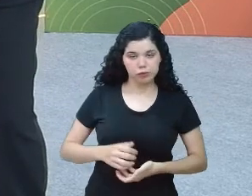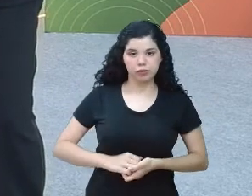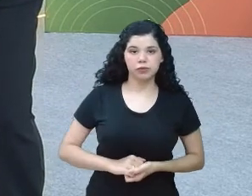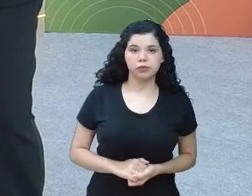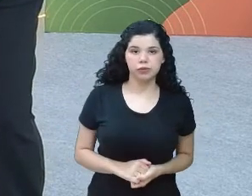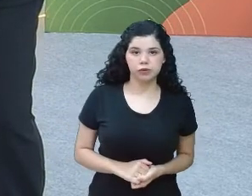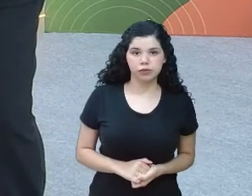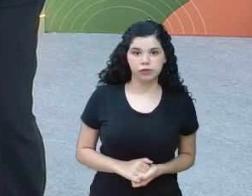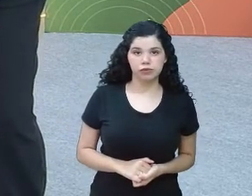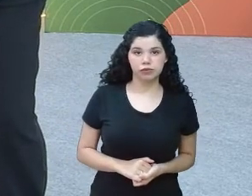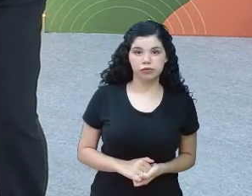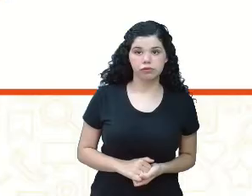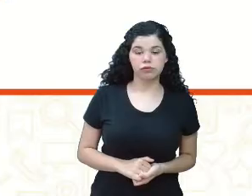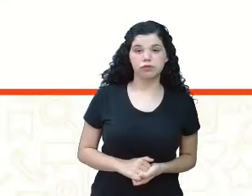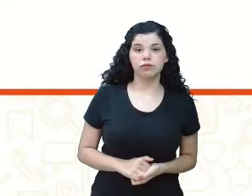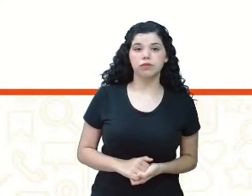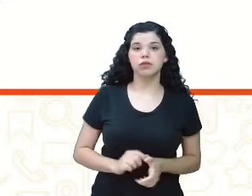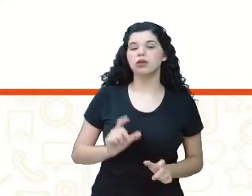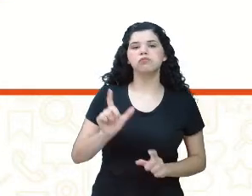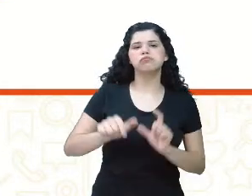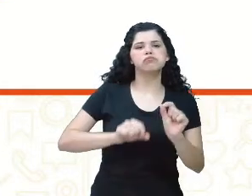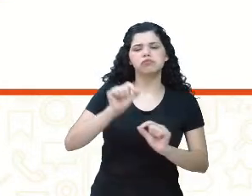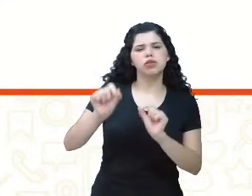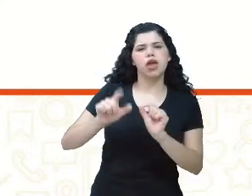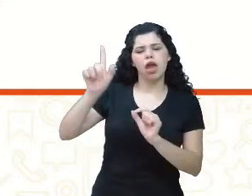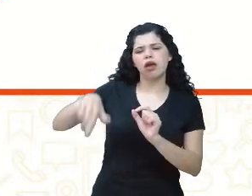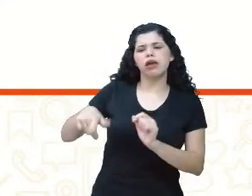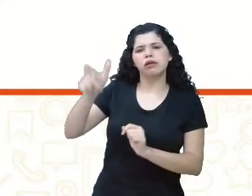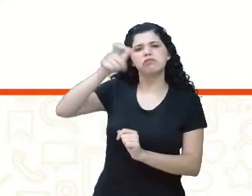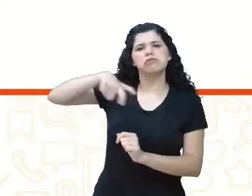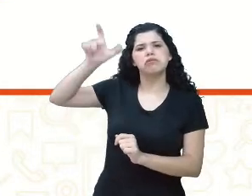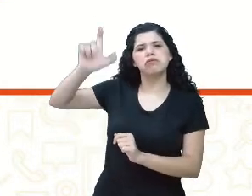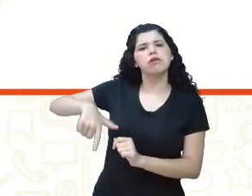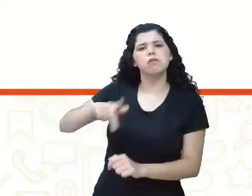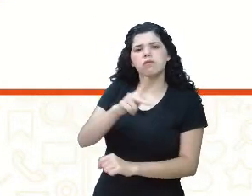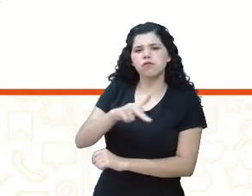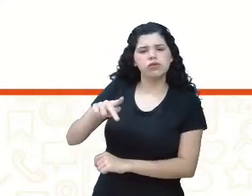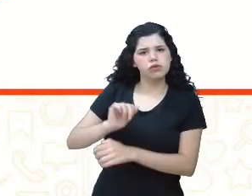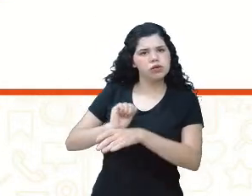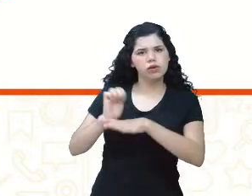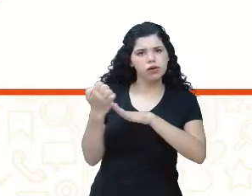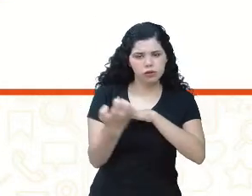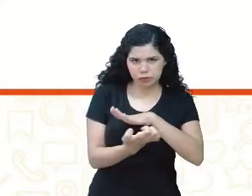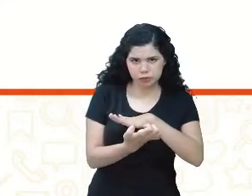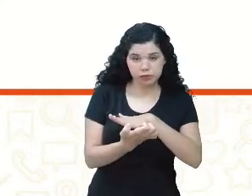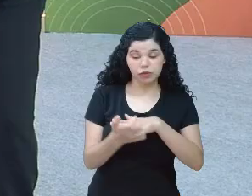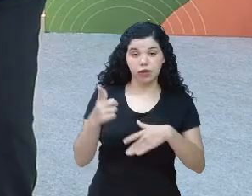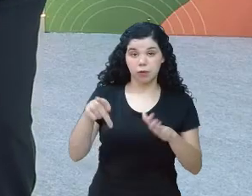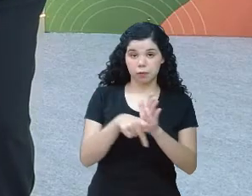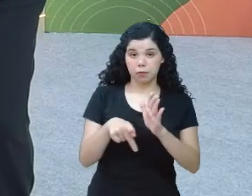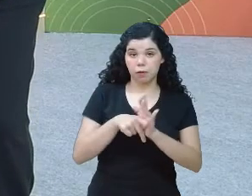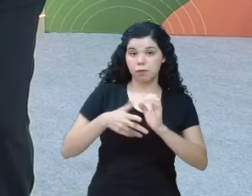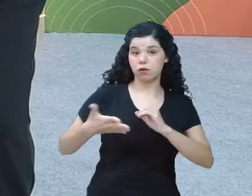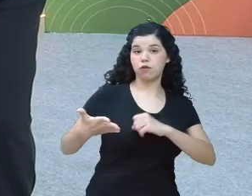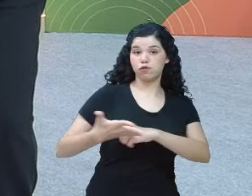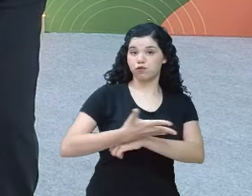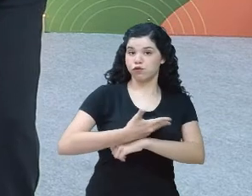Nós vimos também quem é o professor do AEE. Quem seria esse professor? O profissional